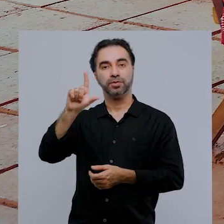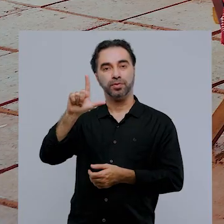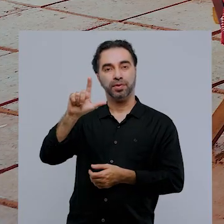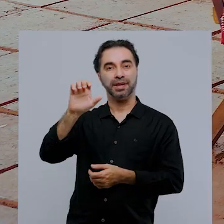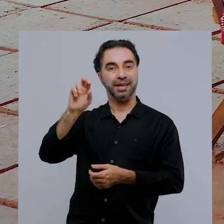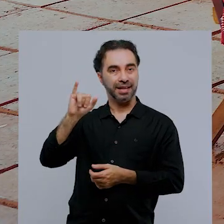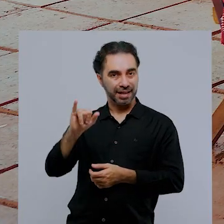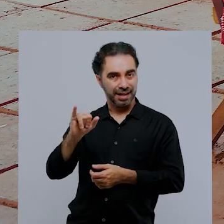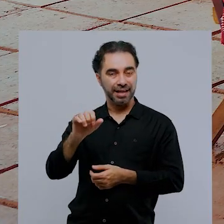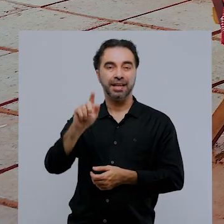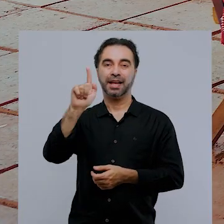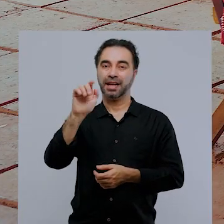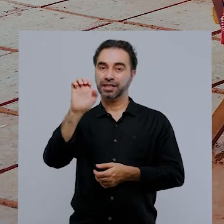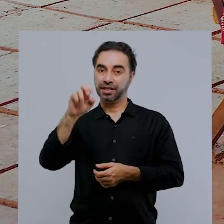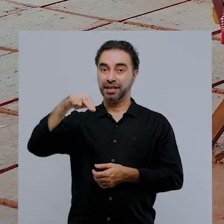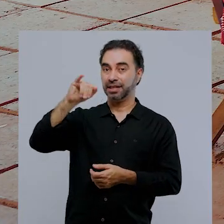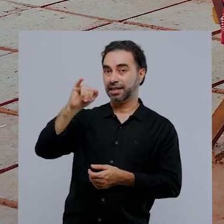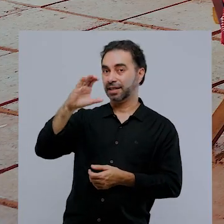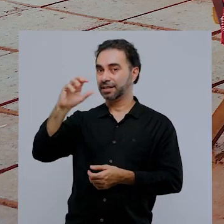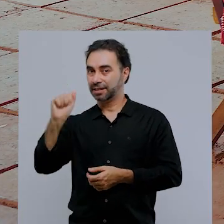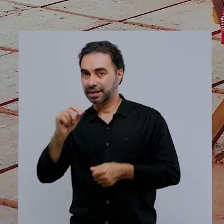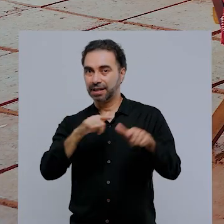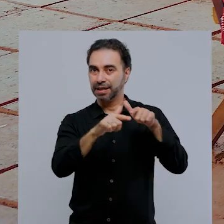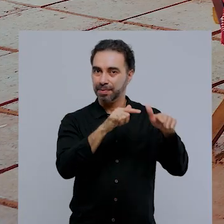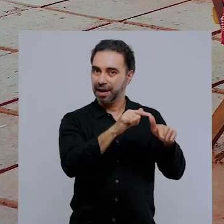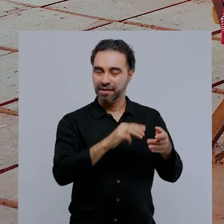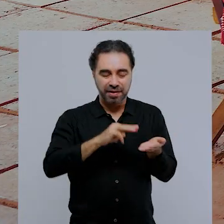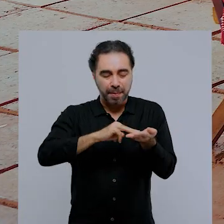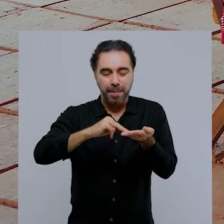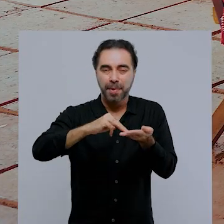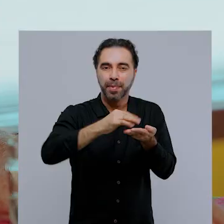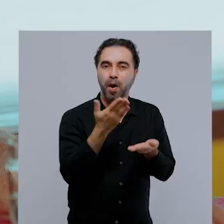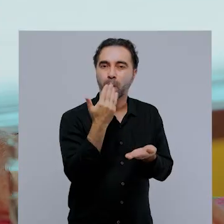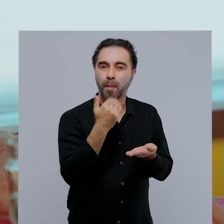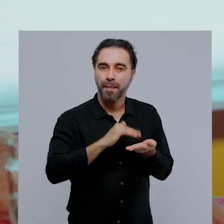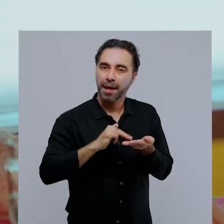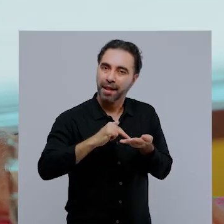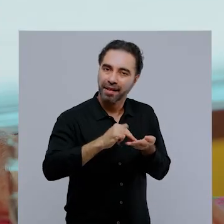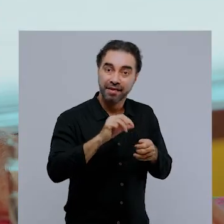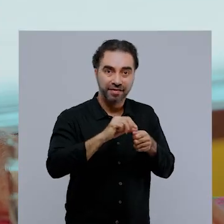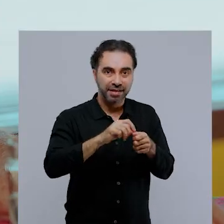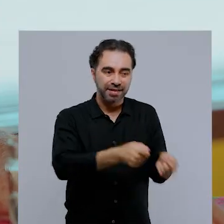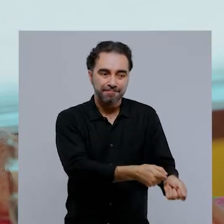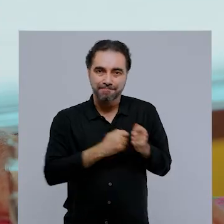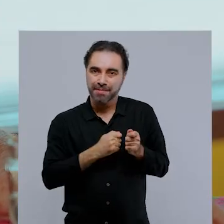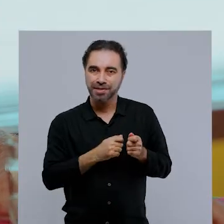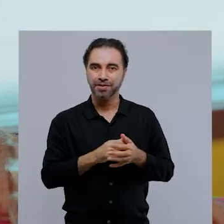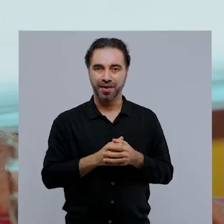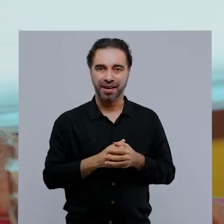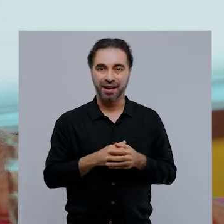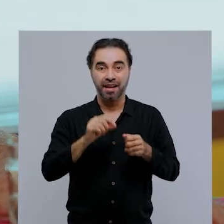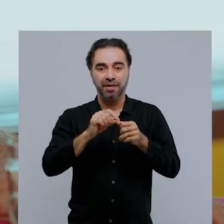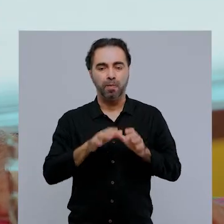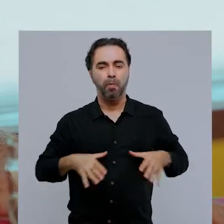trabalhar na enfermaria, elas faziam salgado. Salgado. mas fazia de mandioca e fazia